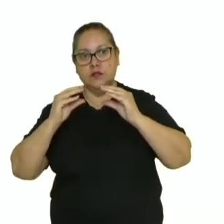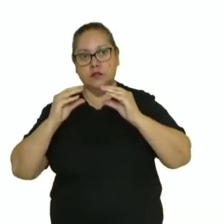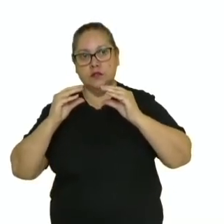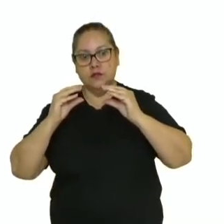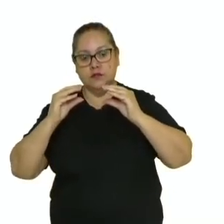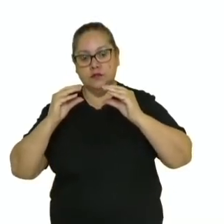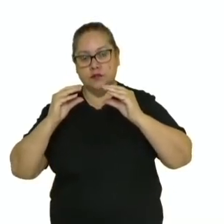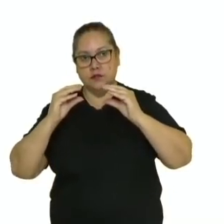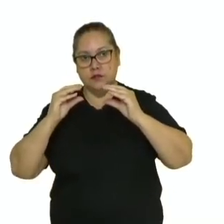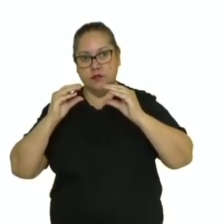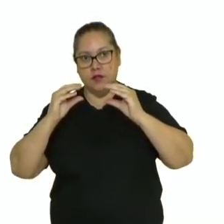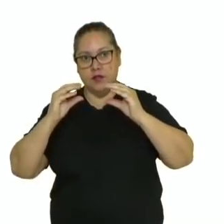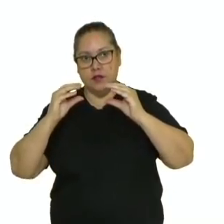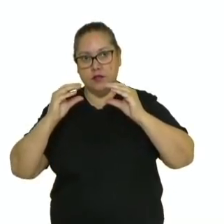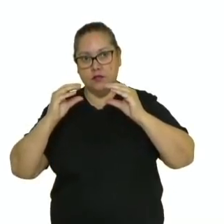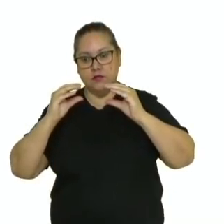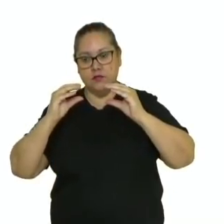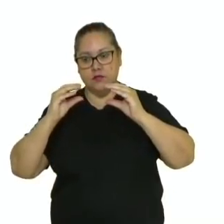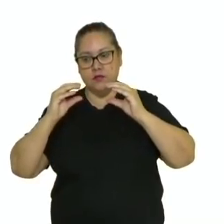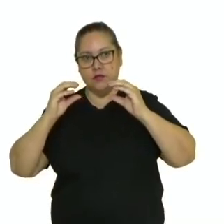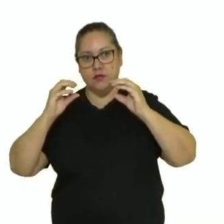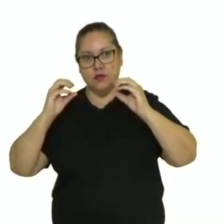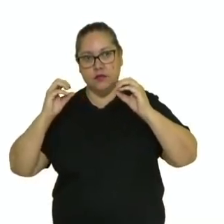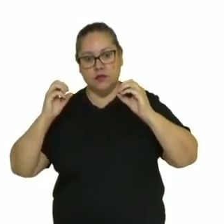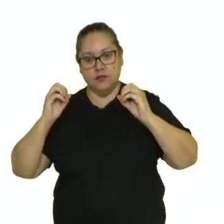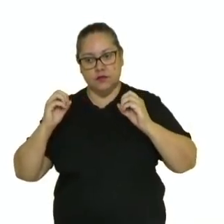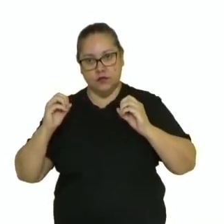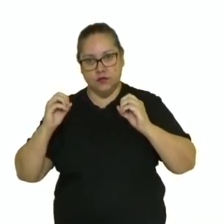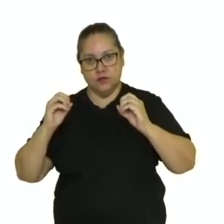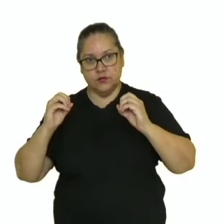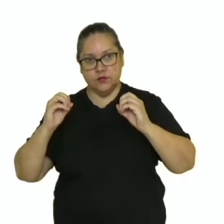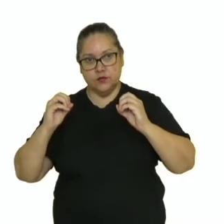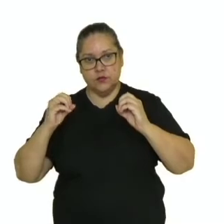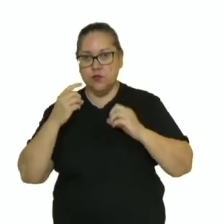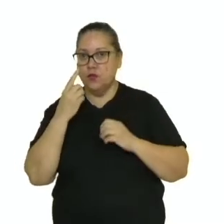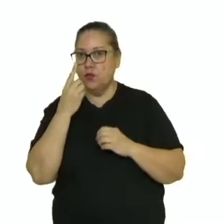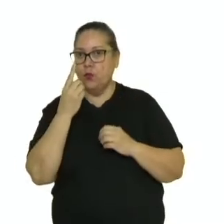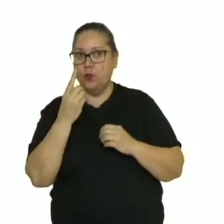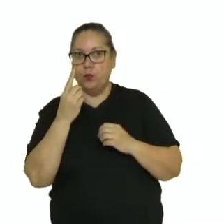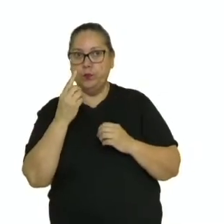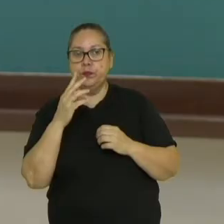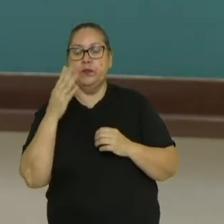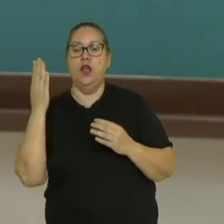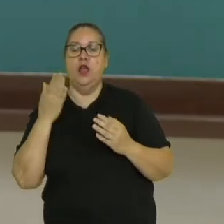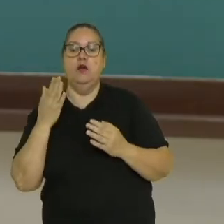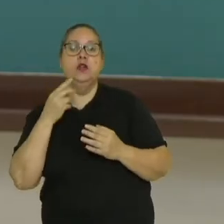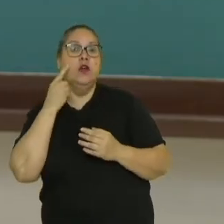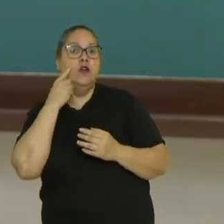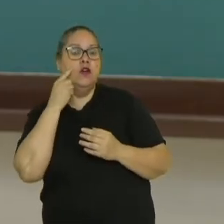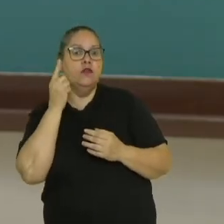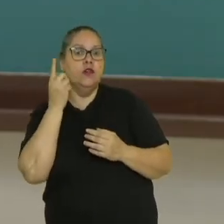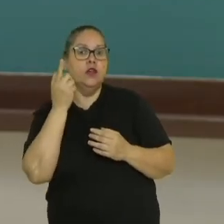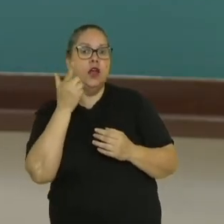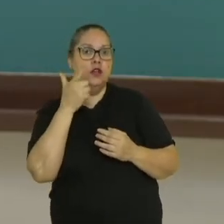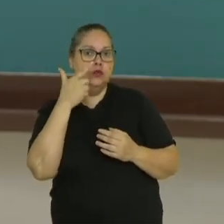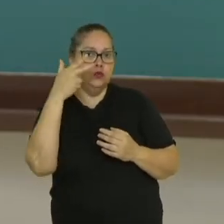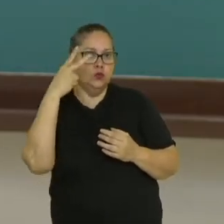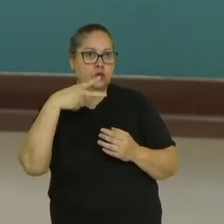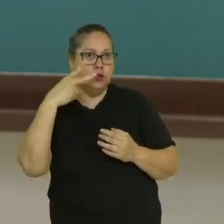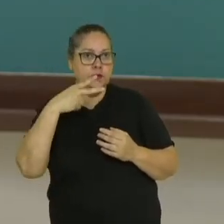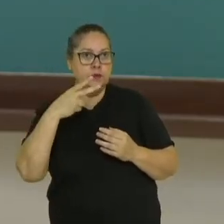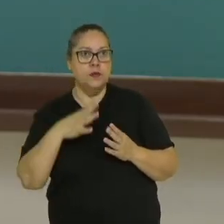Anáfase, observe, ele é os 2 bracinhos. E a telófase 1. Agora vamos ver a meiose 2.